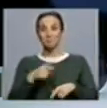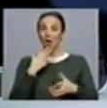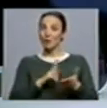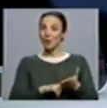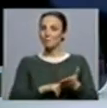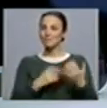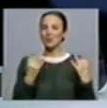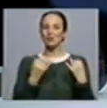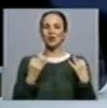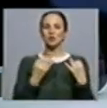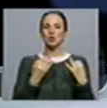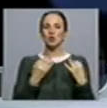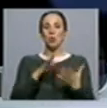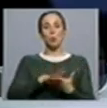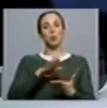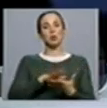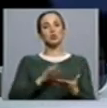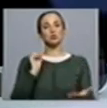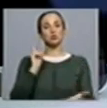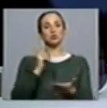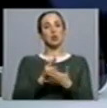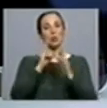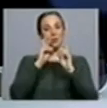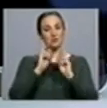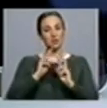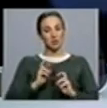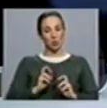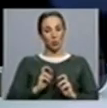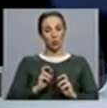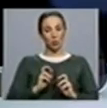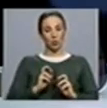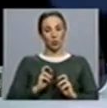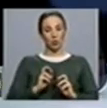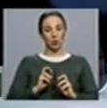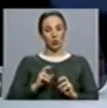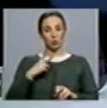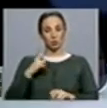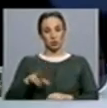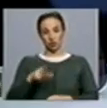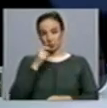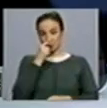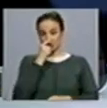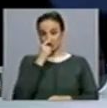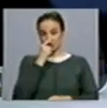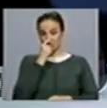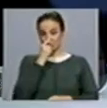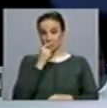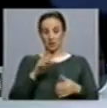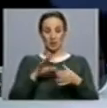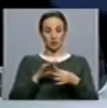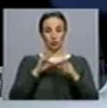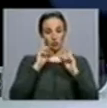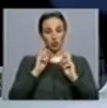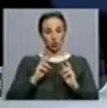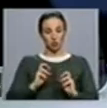Foi uma publicação dos resultados de uma investigação que tem investigadores portugueses envolvidos,